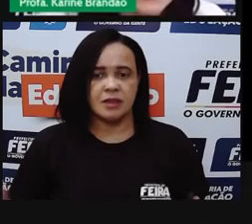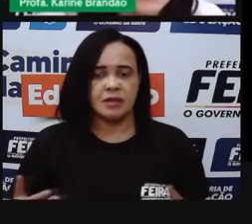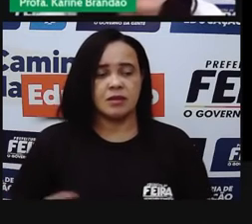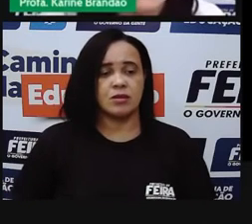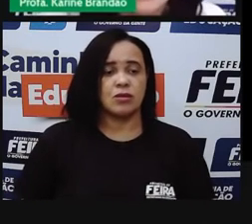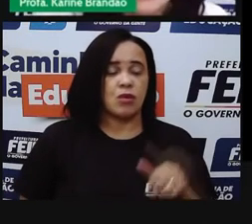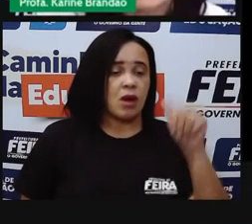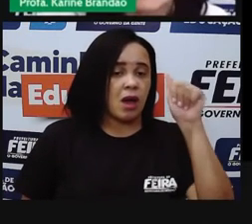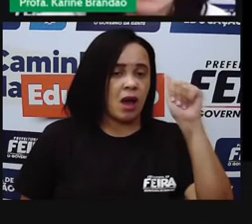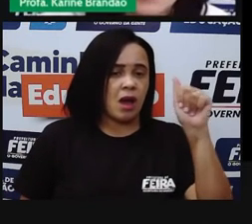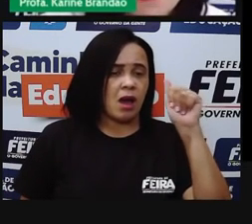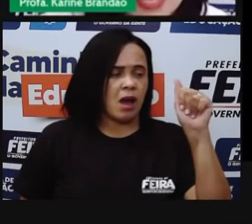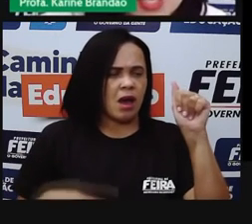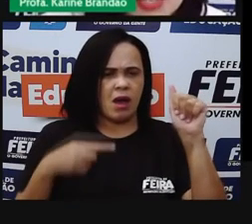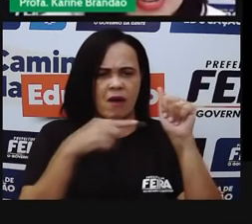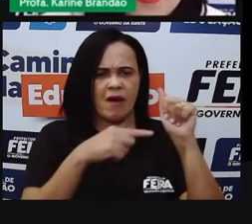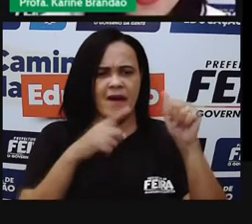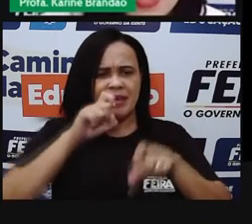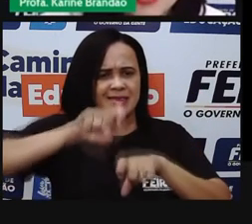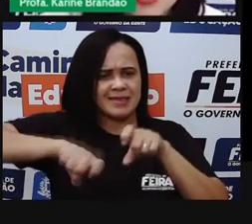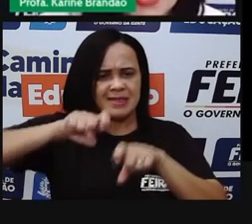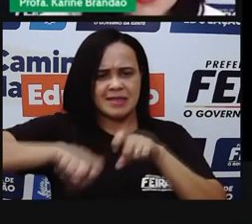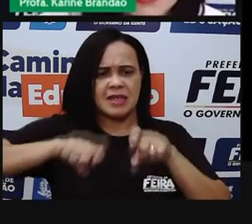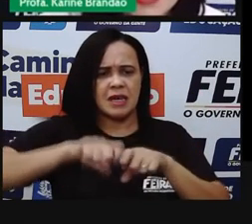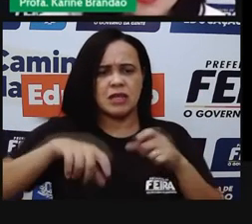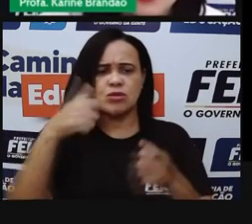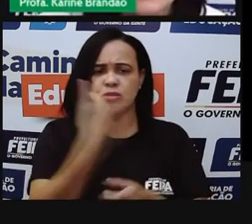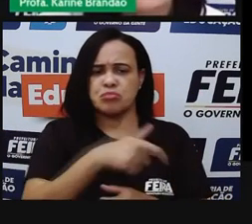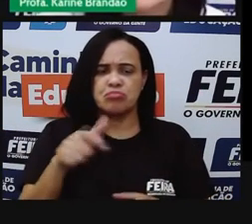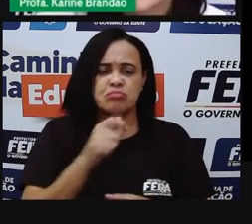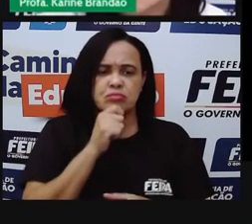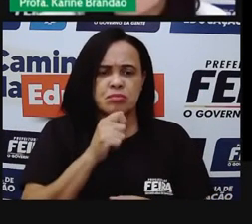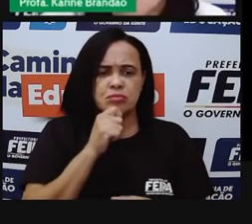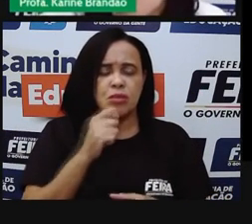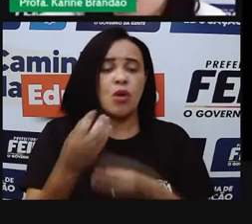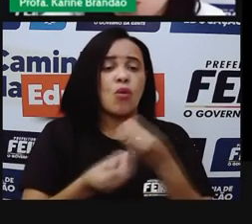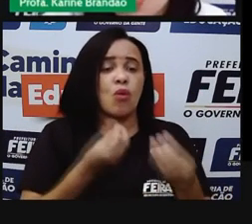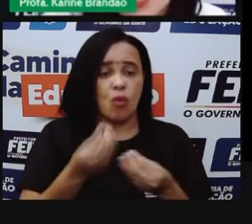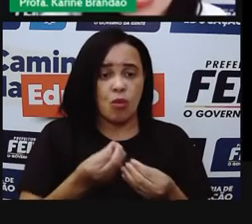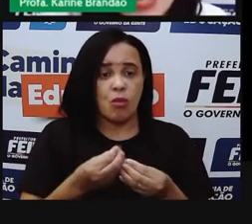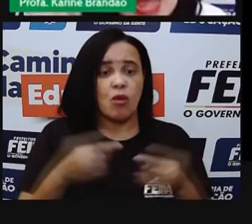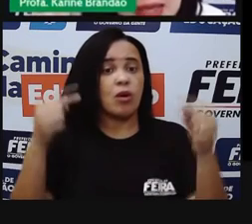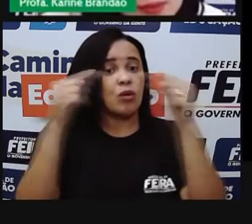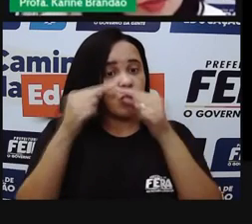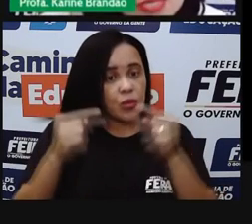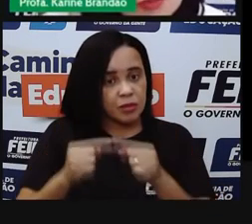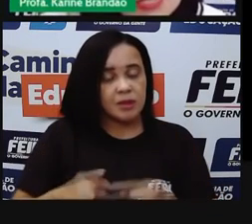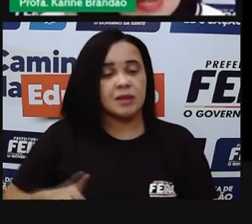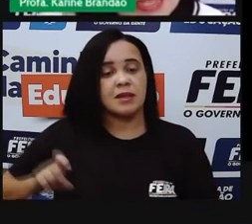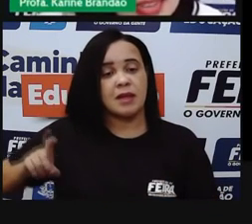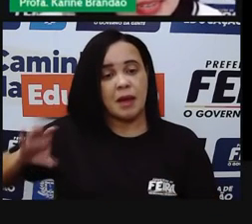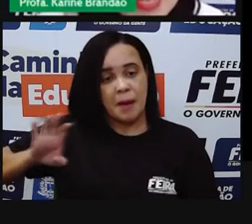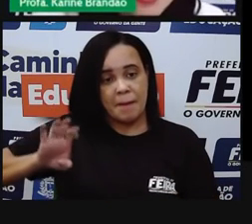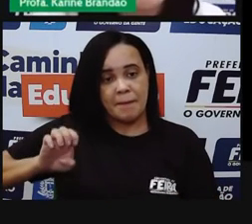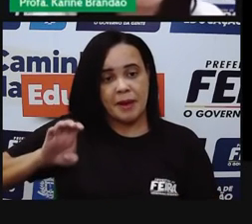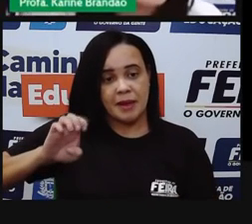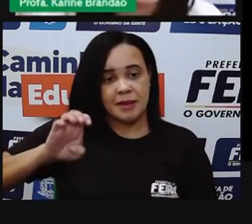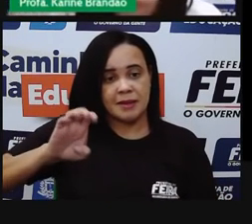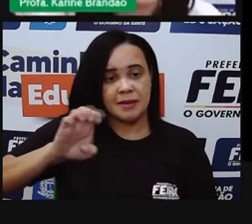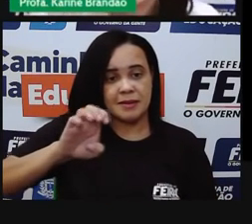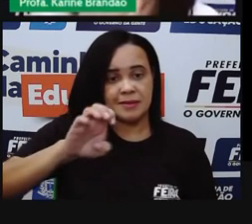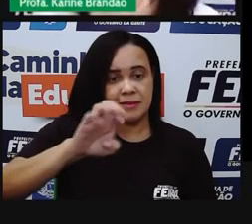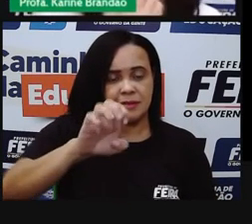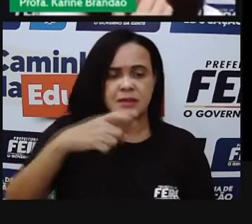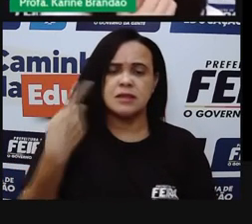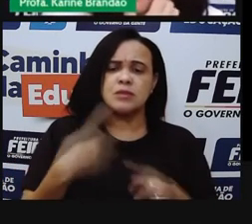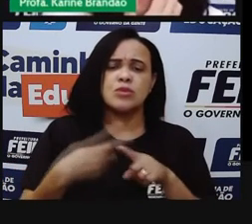exemplo, bactérias. Aqui é uma imagem, né? À direita, agora, esse vídeo, ele mostra a reprodução das bactérias. Por que